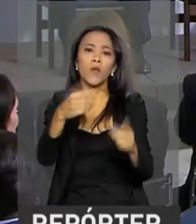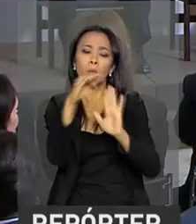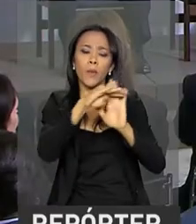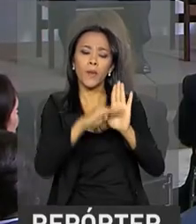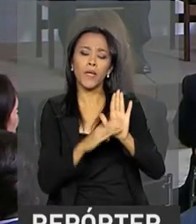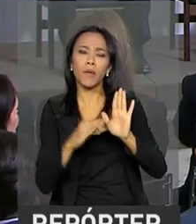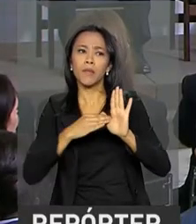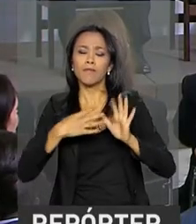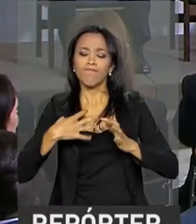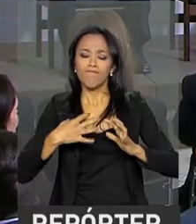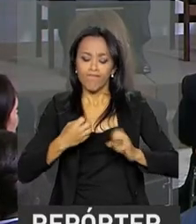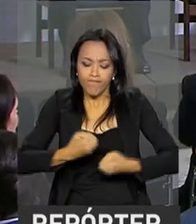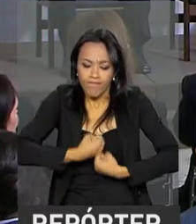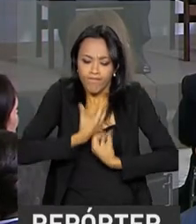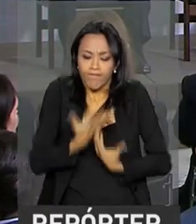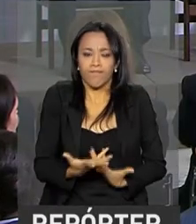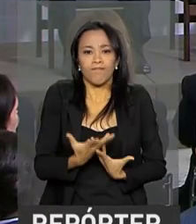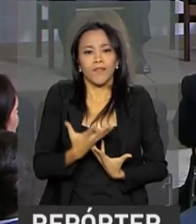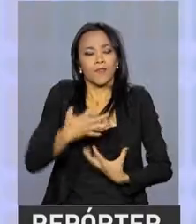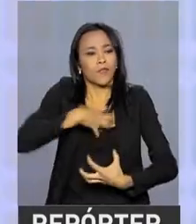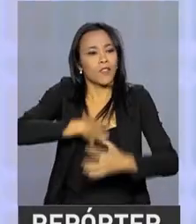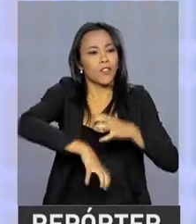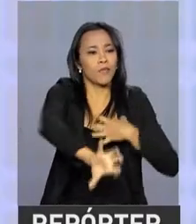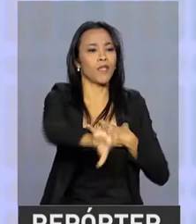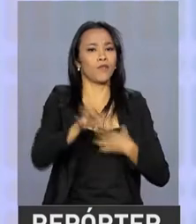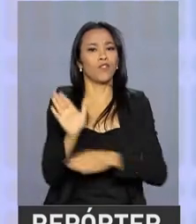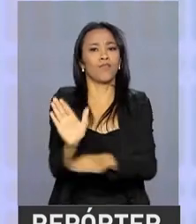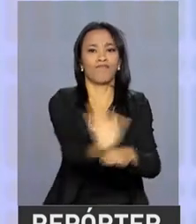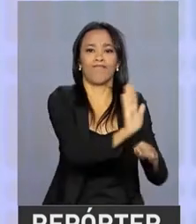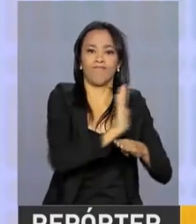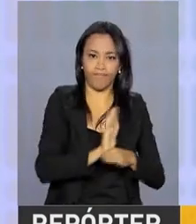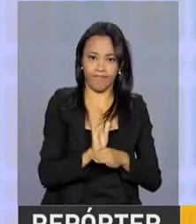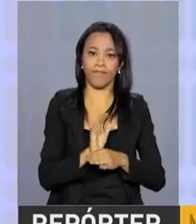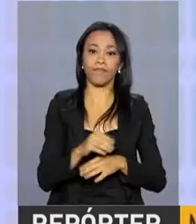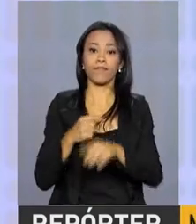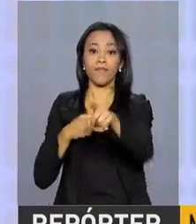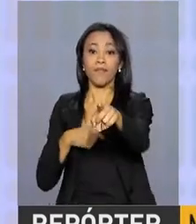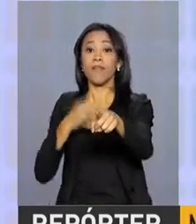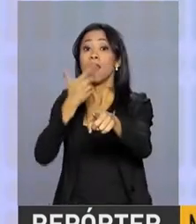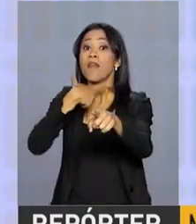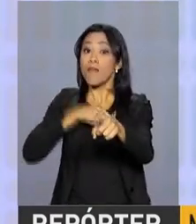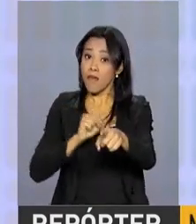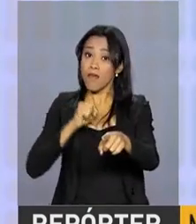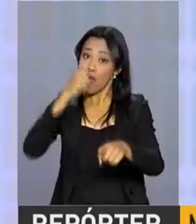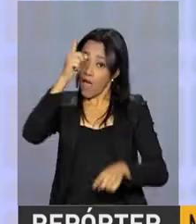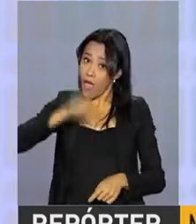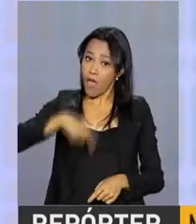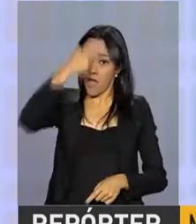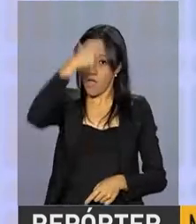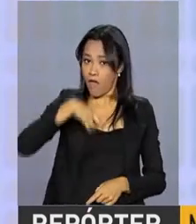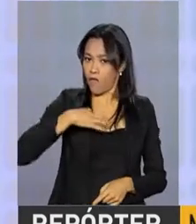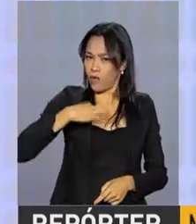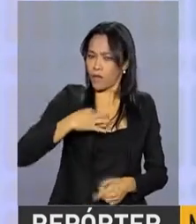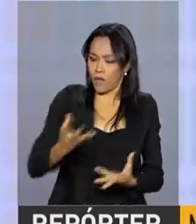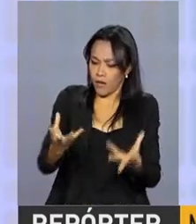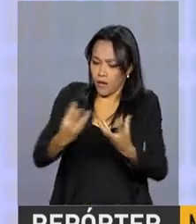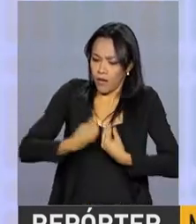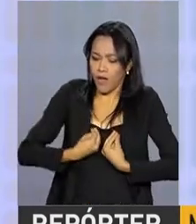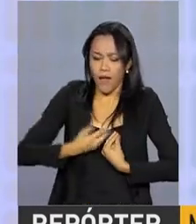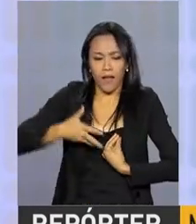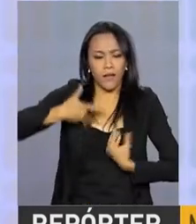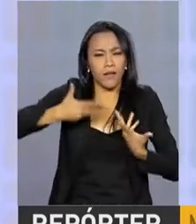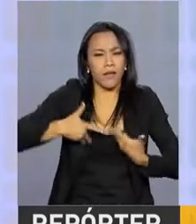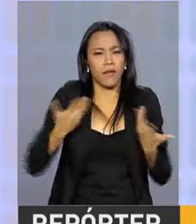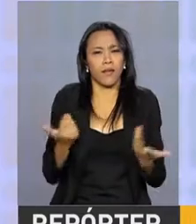de solidariedade entre os brasileiros quem é voluntário sabe que recebe de volta a alegria gratidão